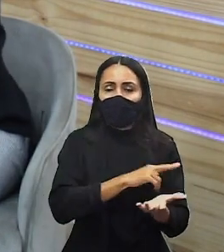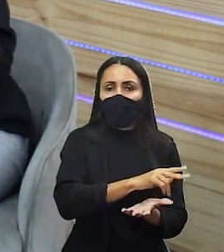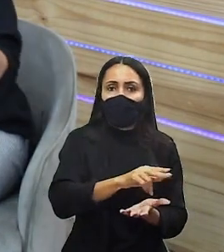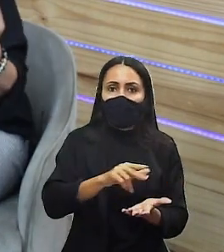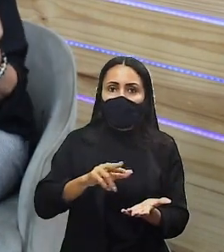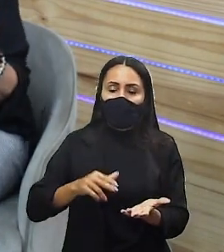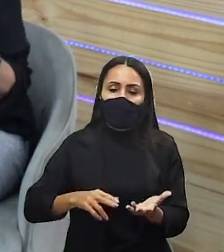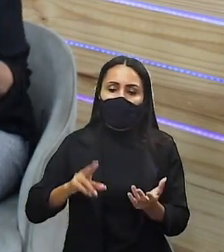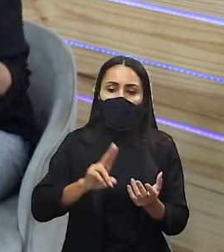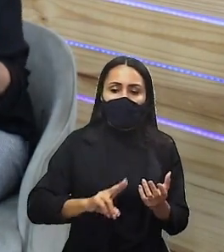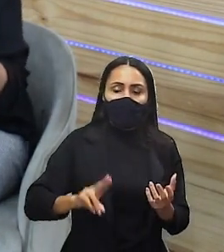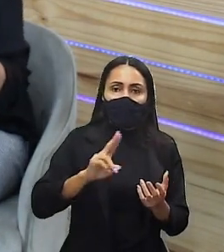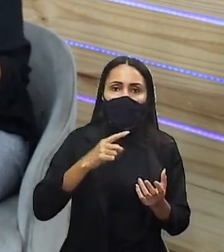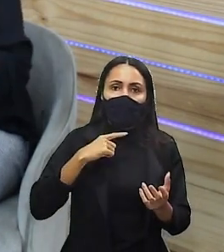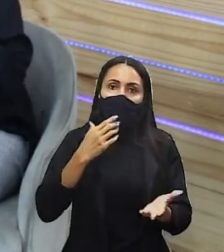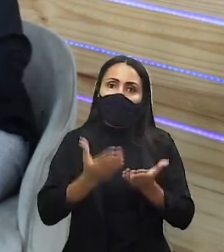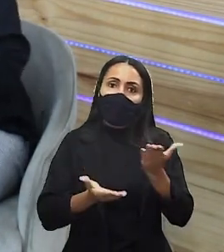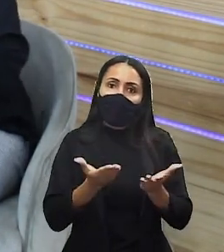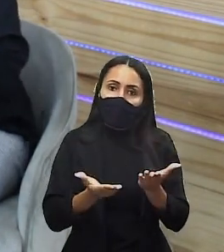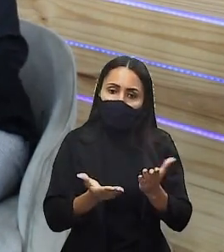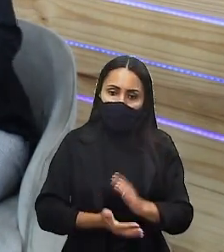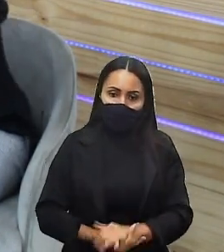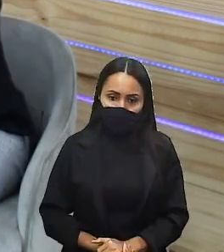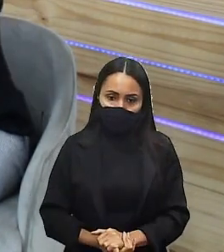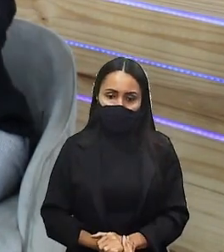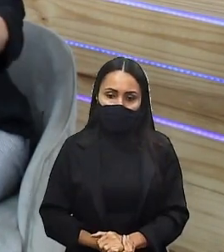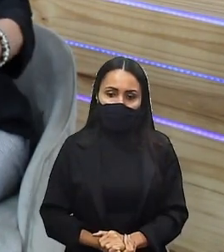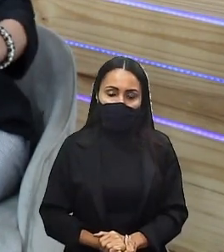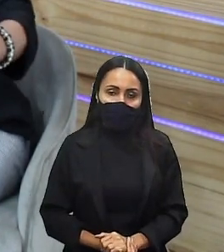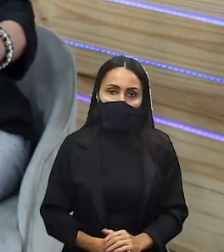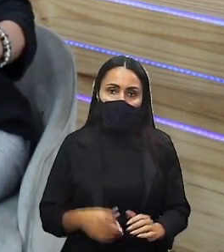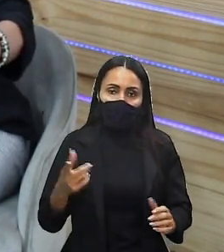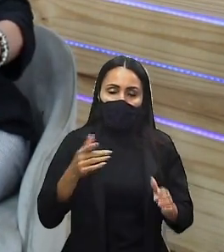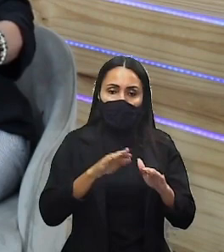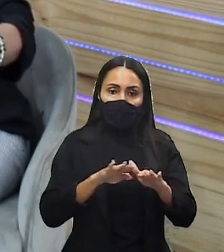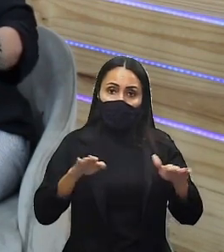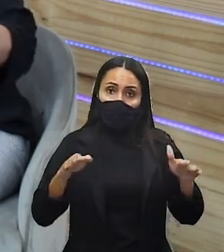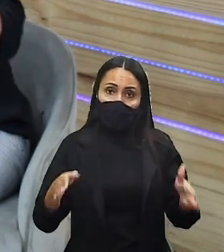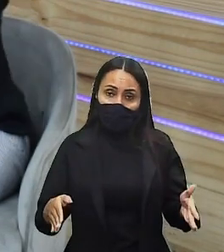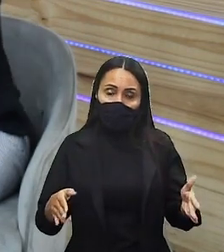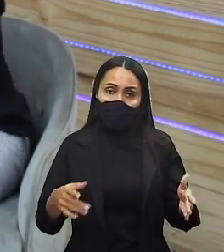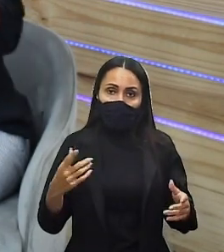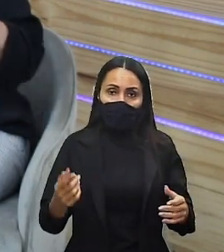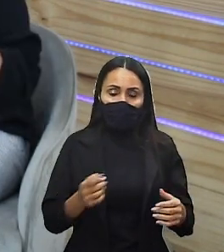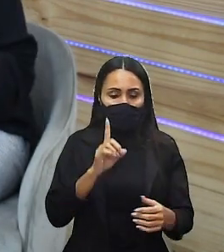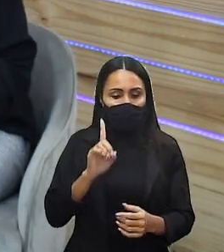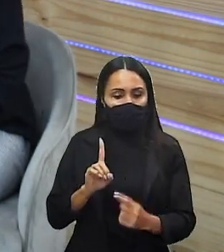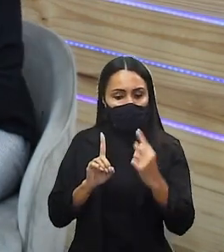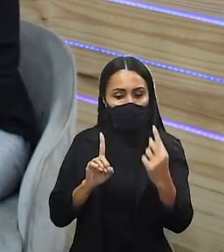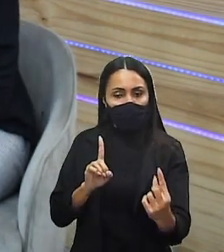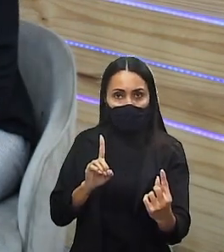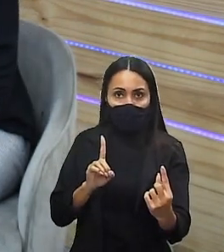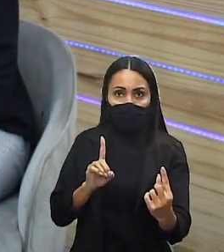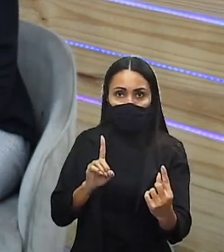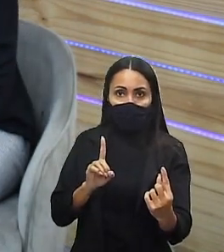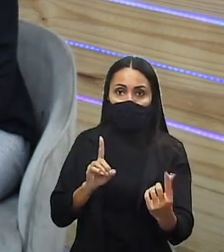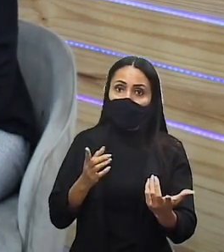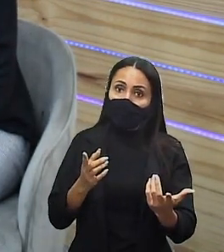diversidade de usuários que você vai atender. Então, você está colocando o balcão ali entre você e o seu